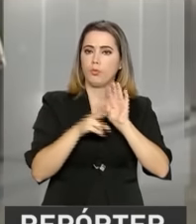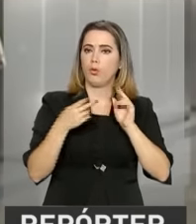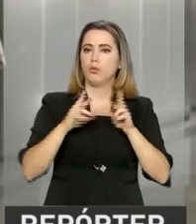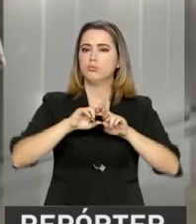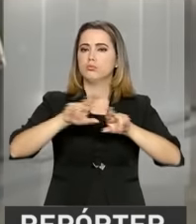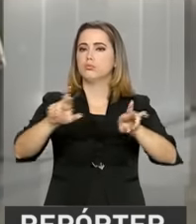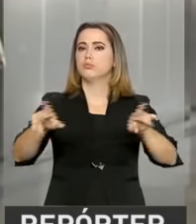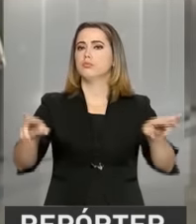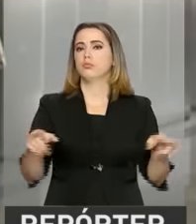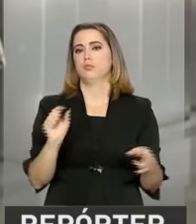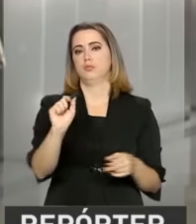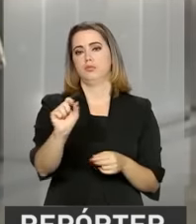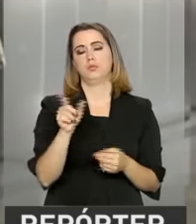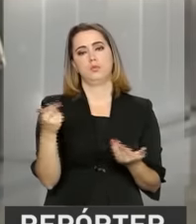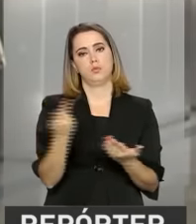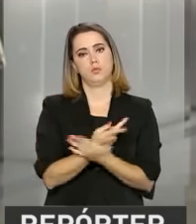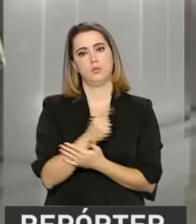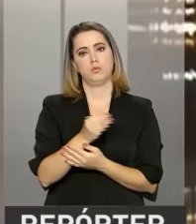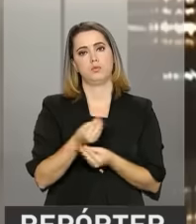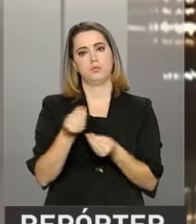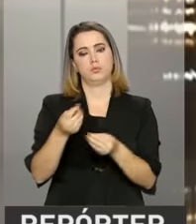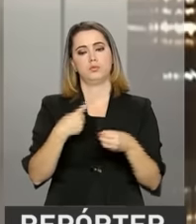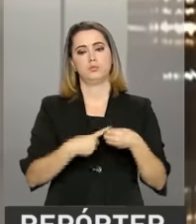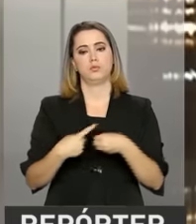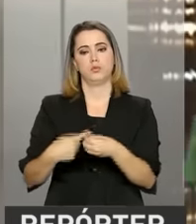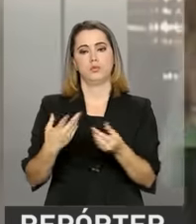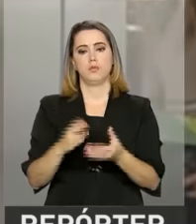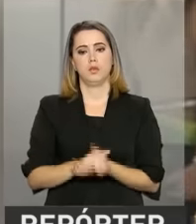incidem aos municípios.